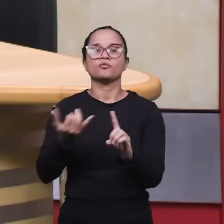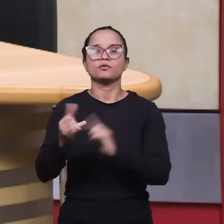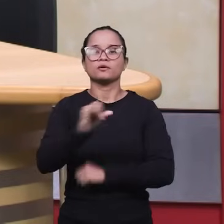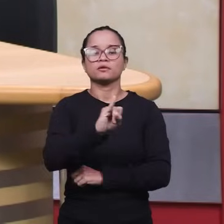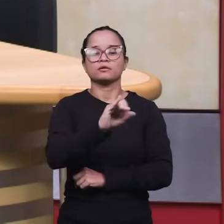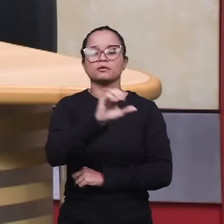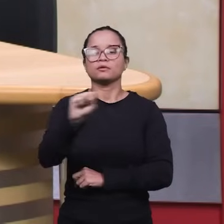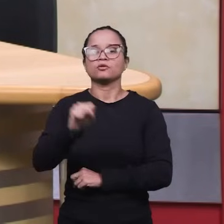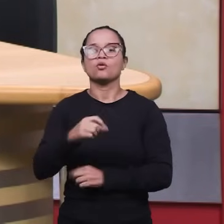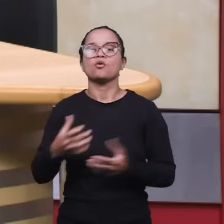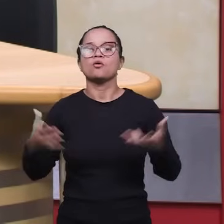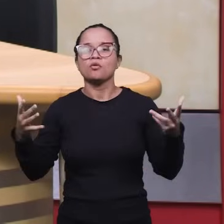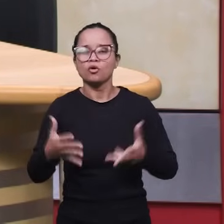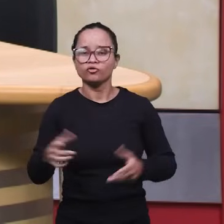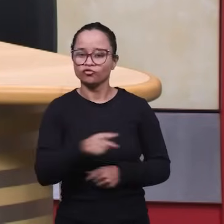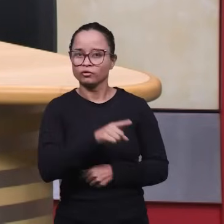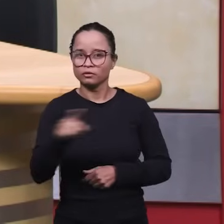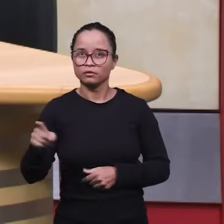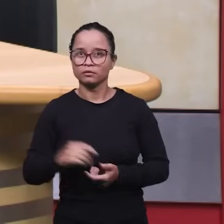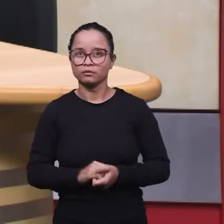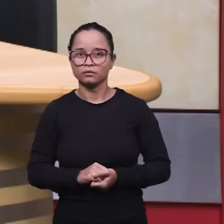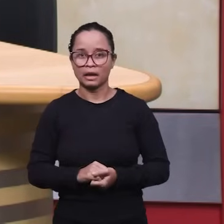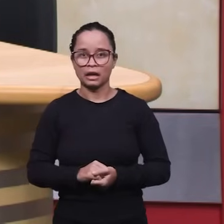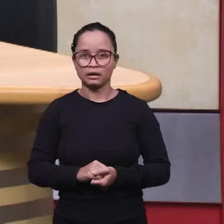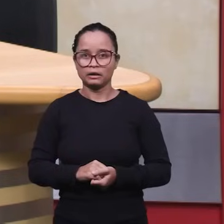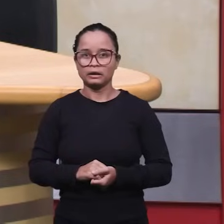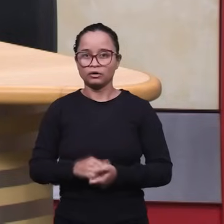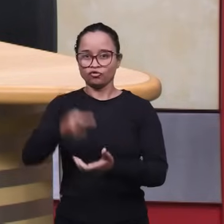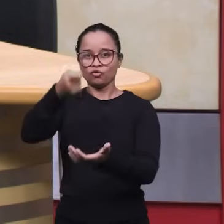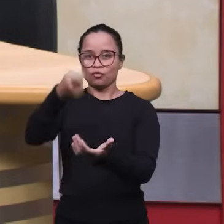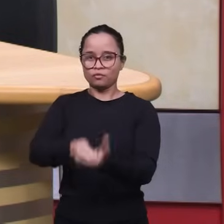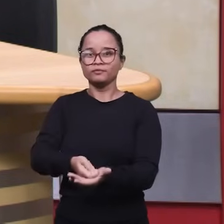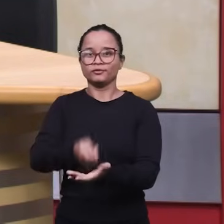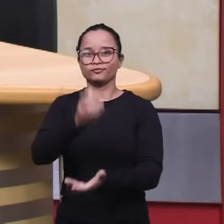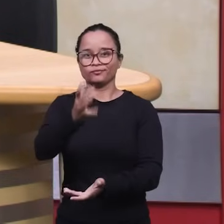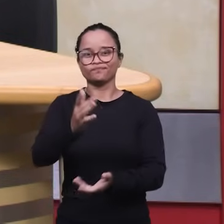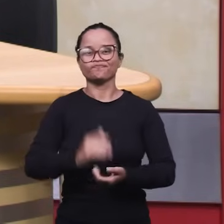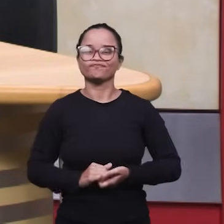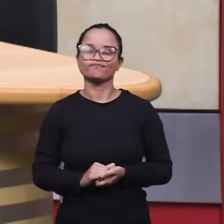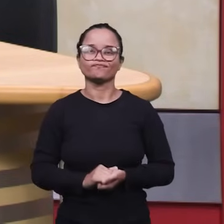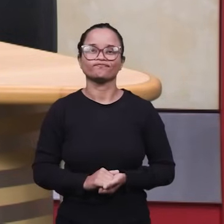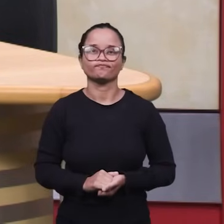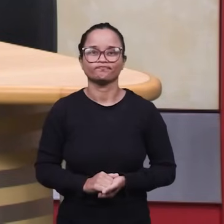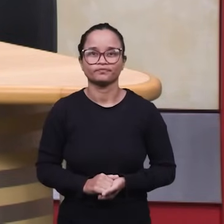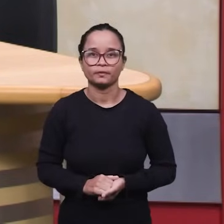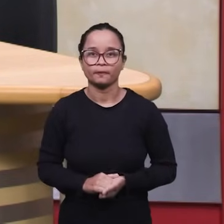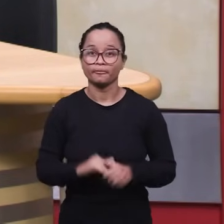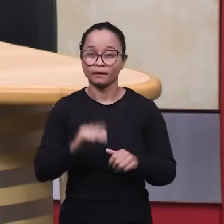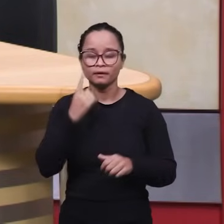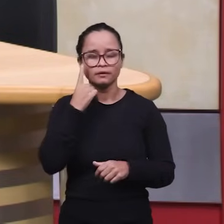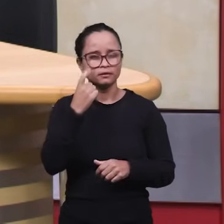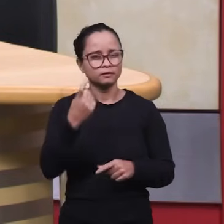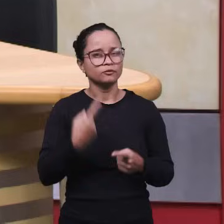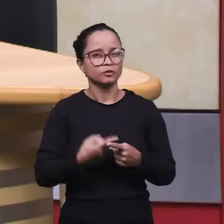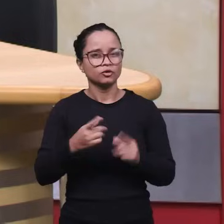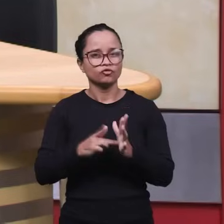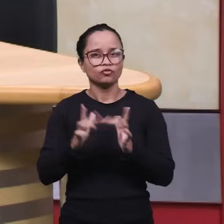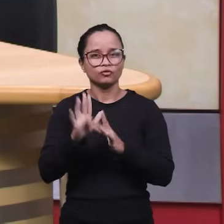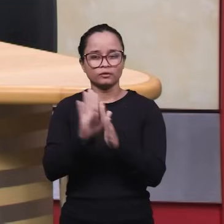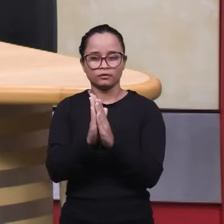Isaías. E o que ele disse? Hoje, essa palavra se cumpriu. Interessante que quando Jesus abre a